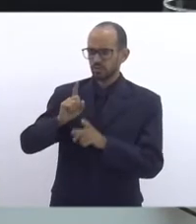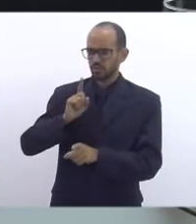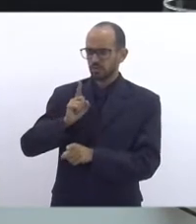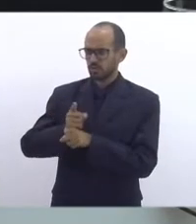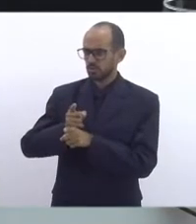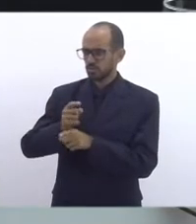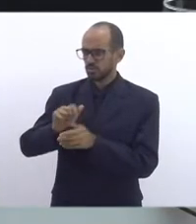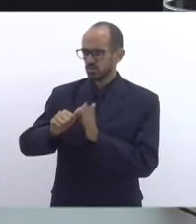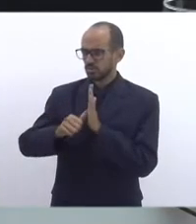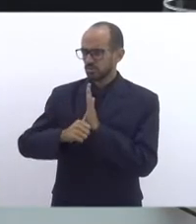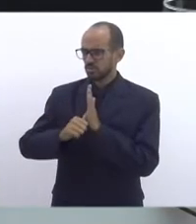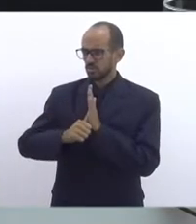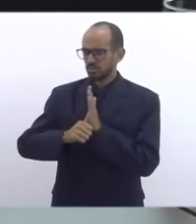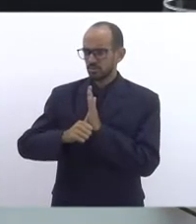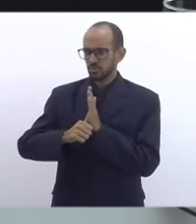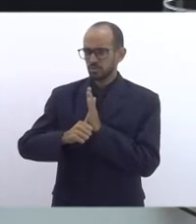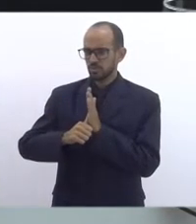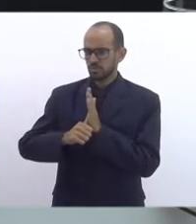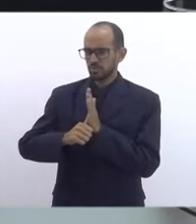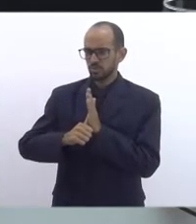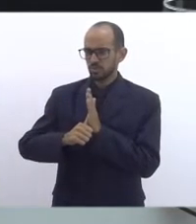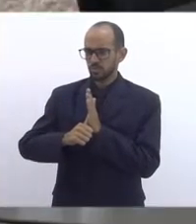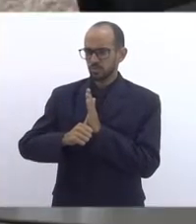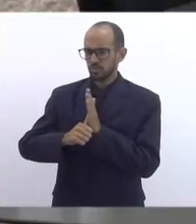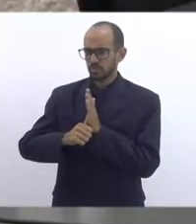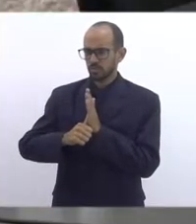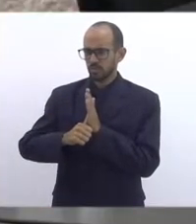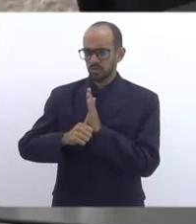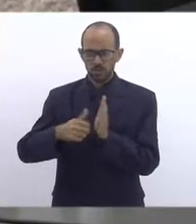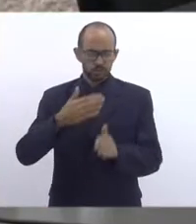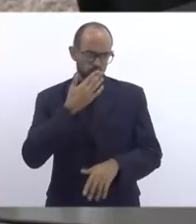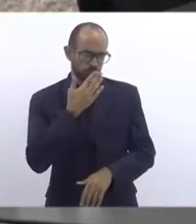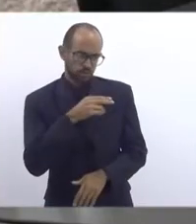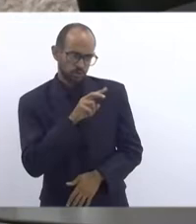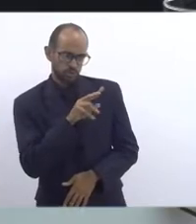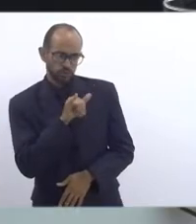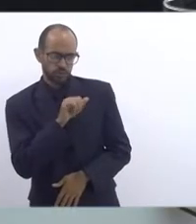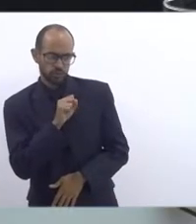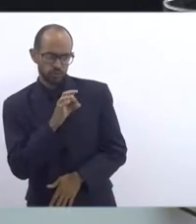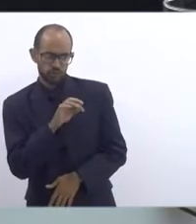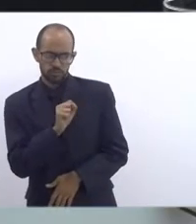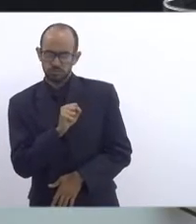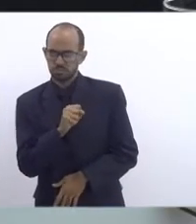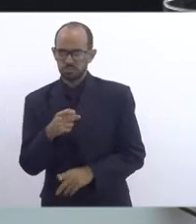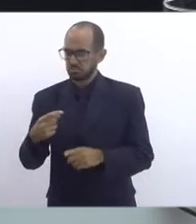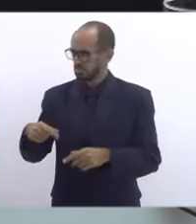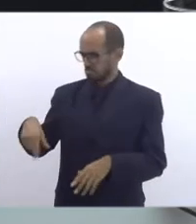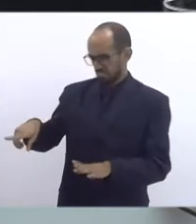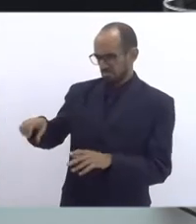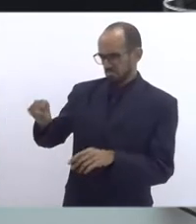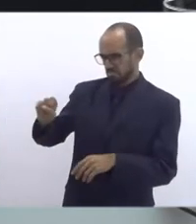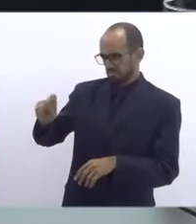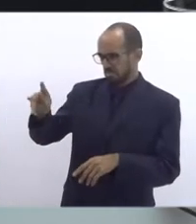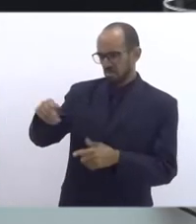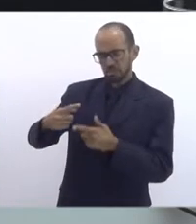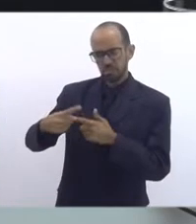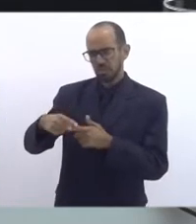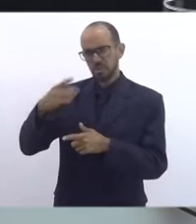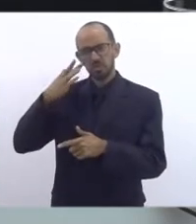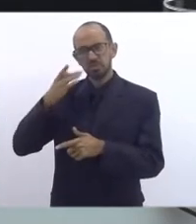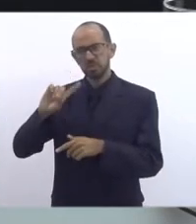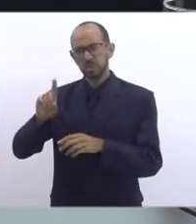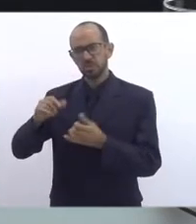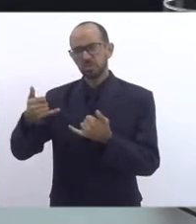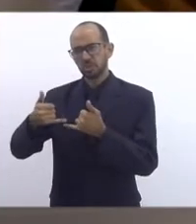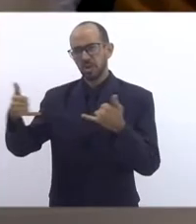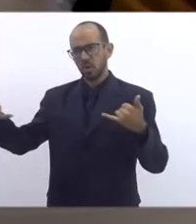Cordão de girassol, que eu... Eu vou pedir vista. É bom, porque eu particularmente nem sei como é que é esse cordão de girassol. A